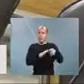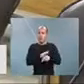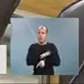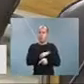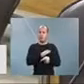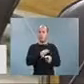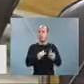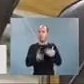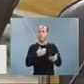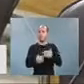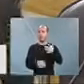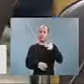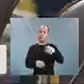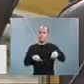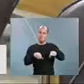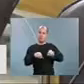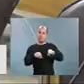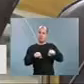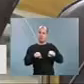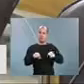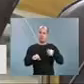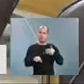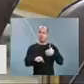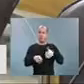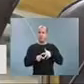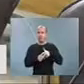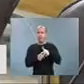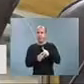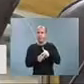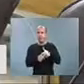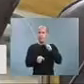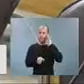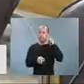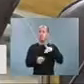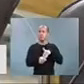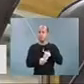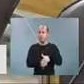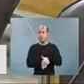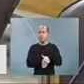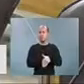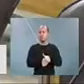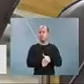qualquer motocicleta que passe nesse buraco, principalmente à noite,